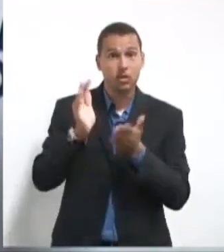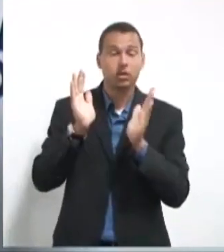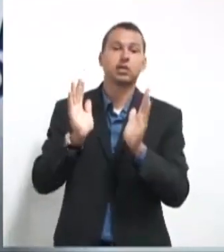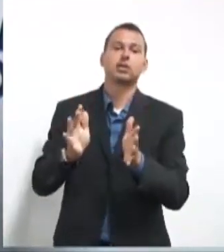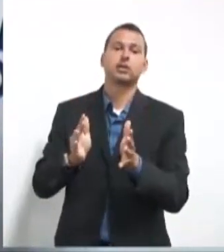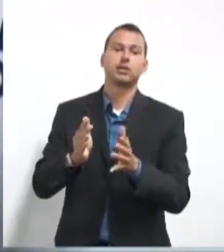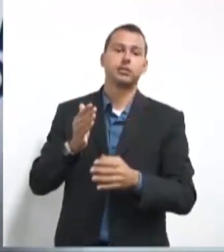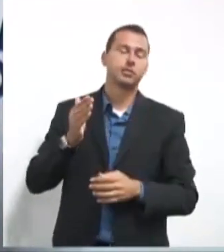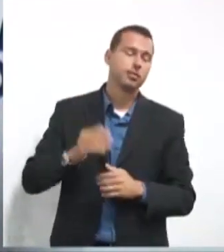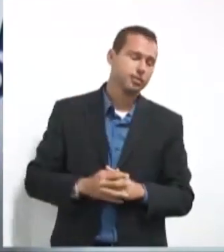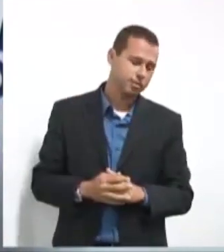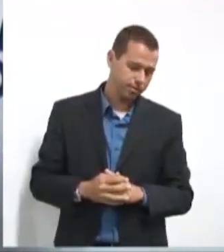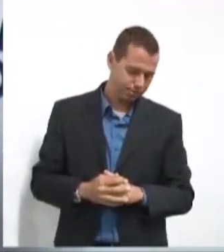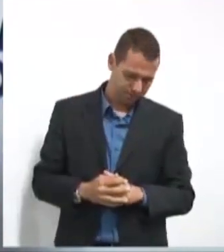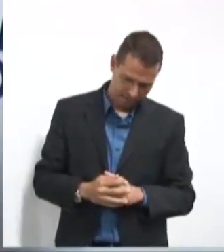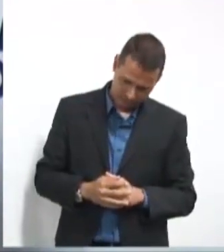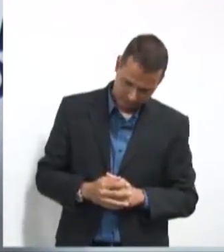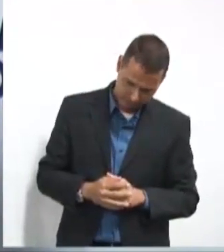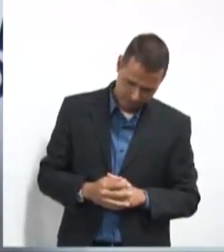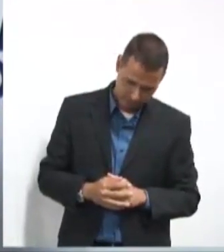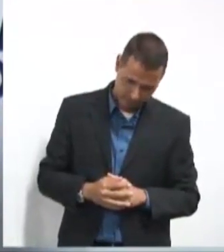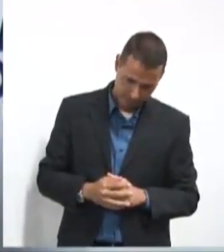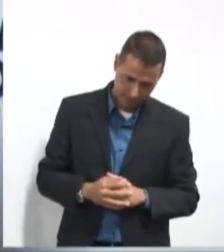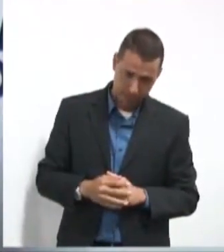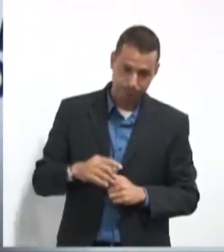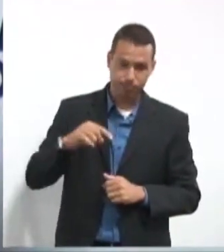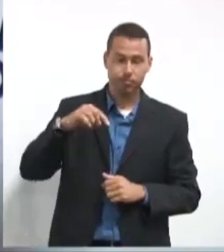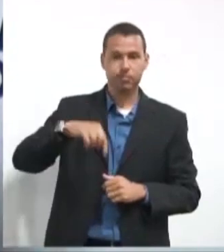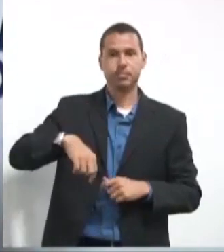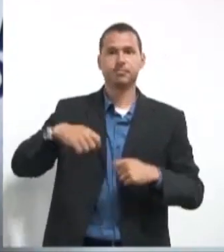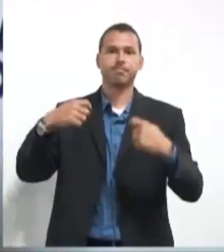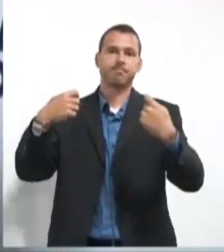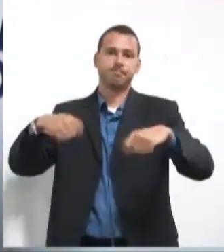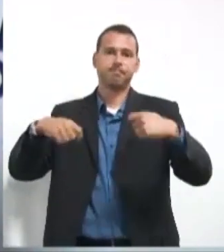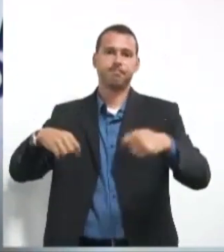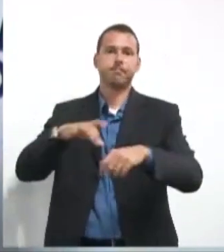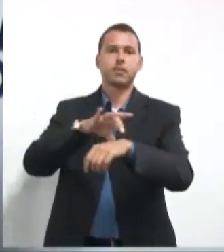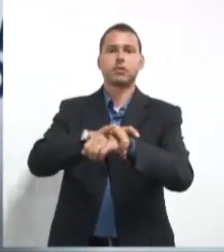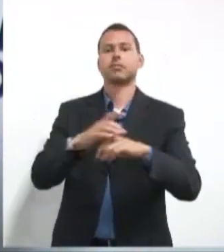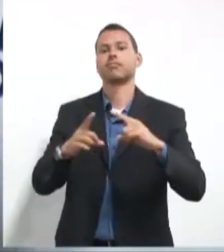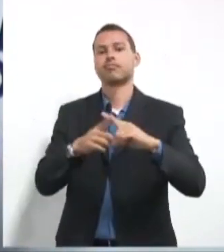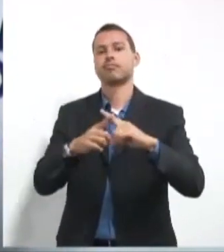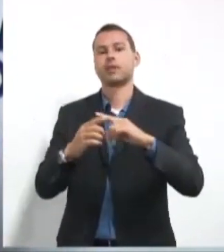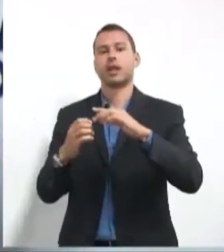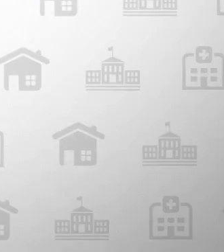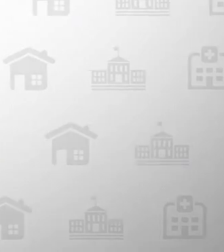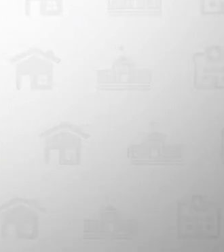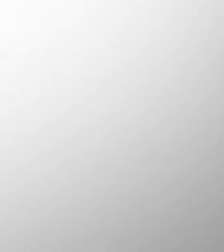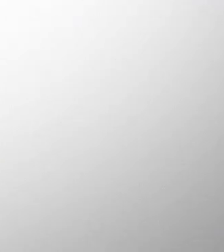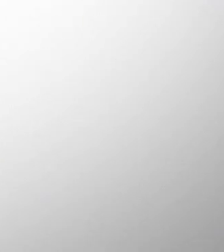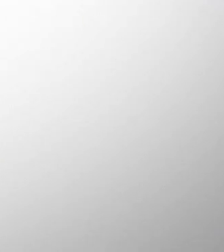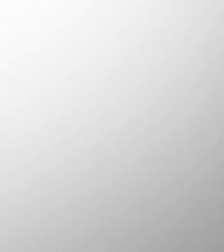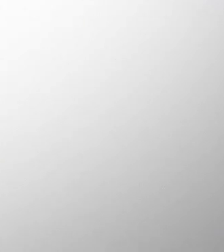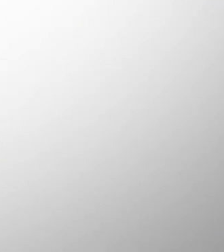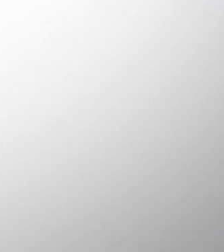porque com a linha com seguro era obrigado a empresa terminar o seguro tinha cobrir